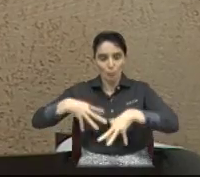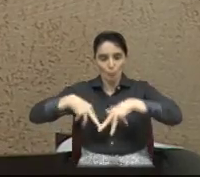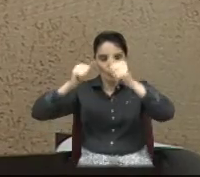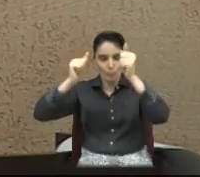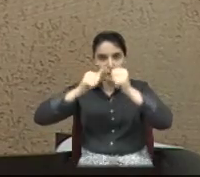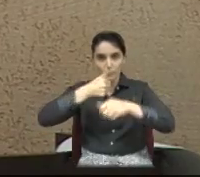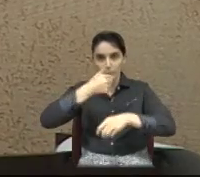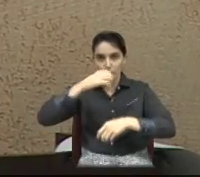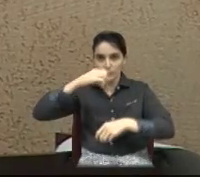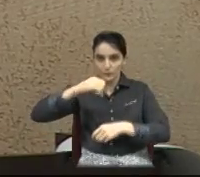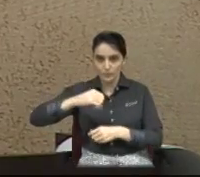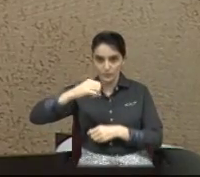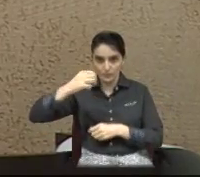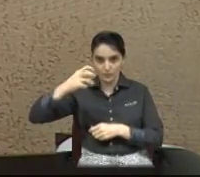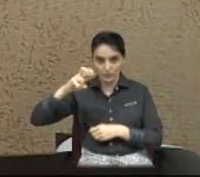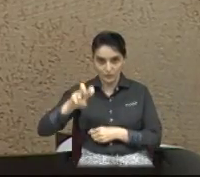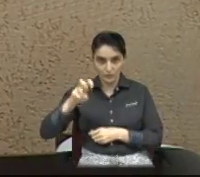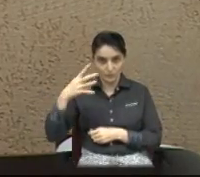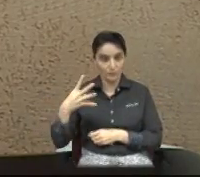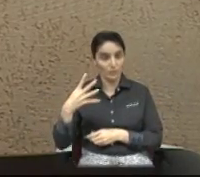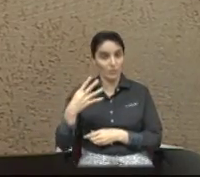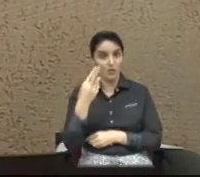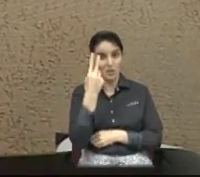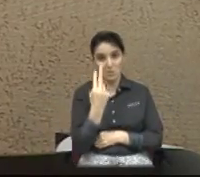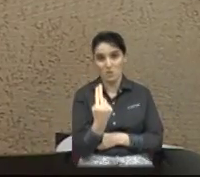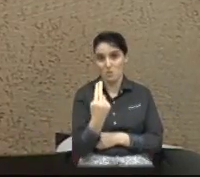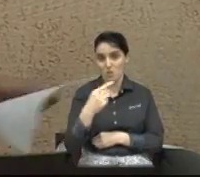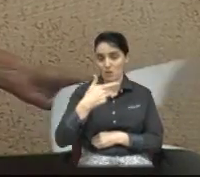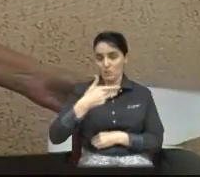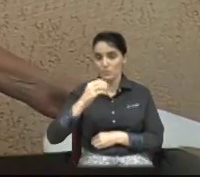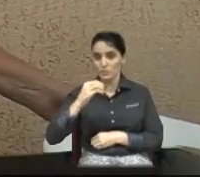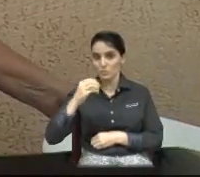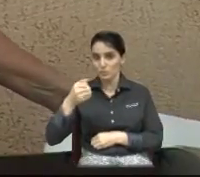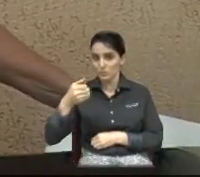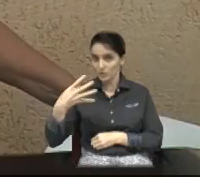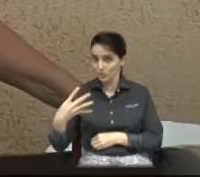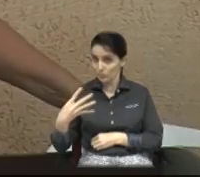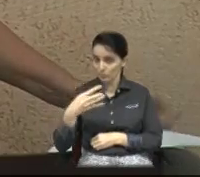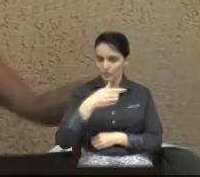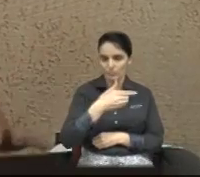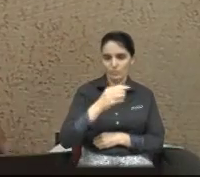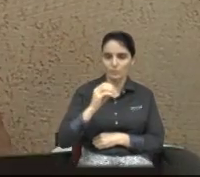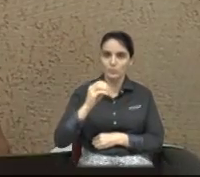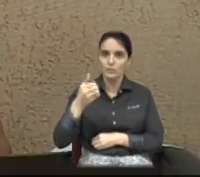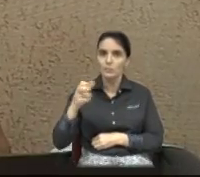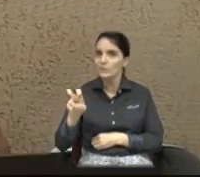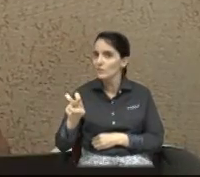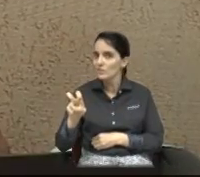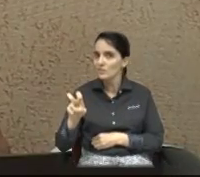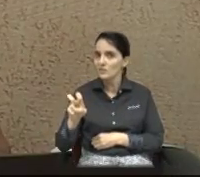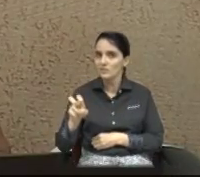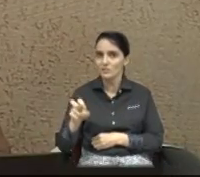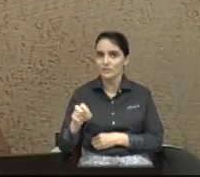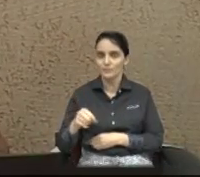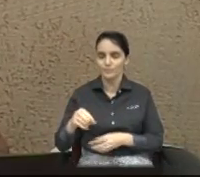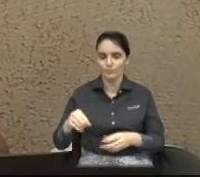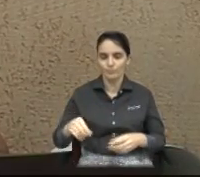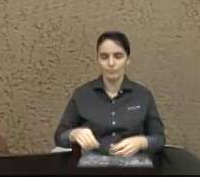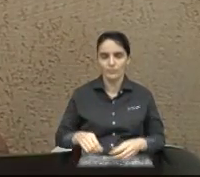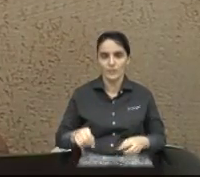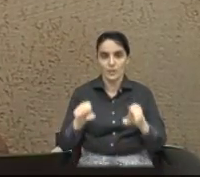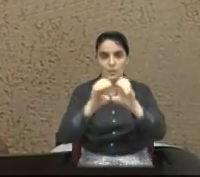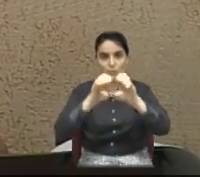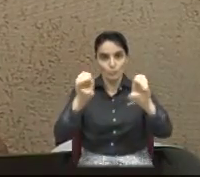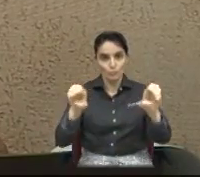1953-1954, como evidenciou-se em 2014 e 2015, que o sistema Cantareira não é suficiente para atender às